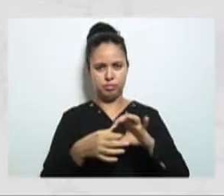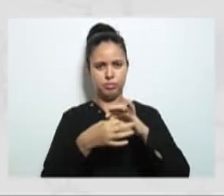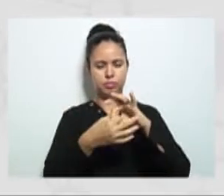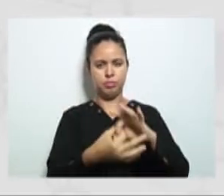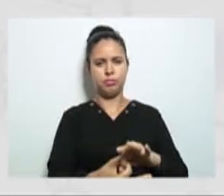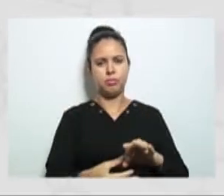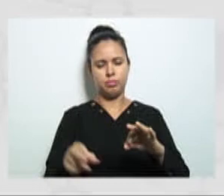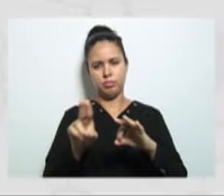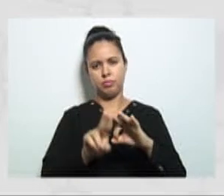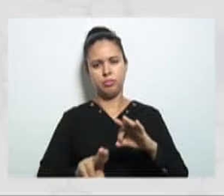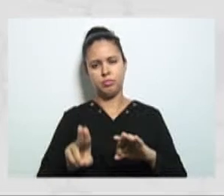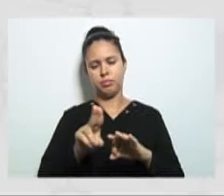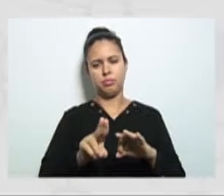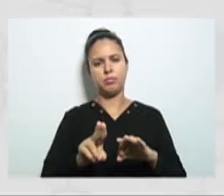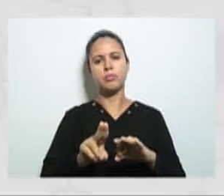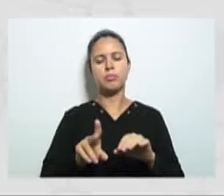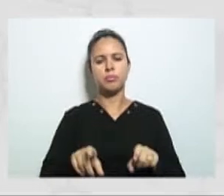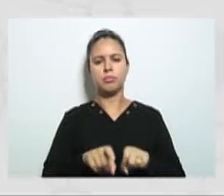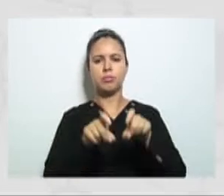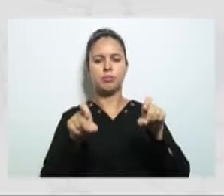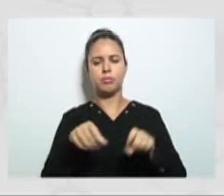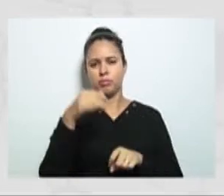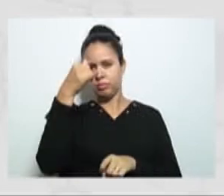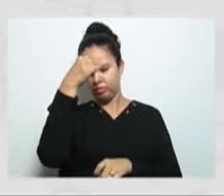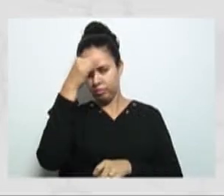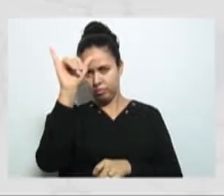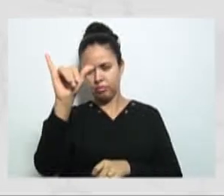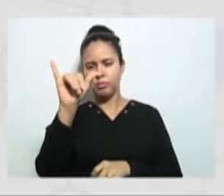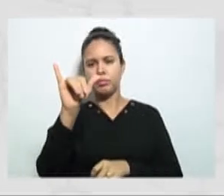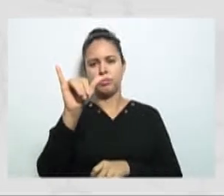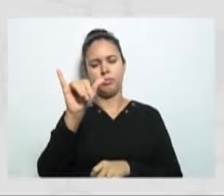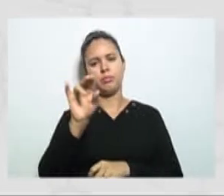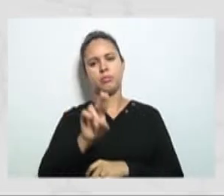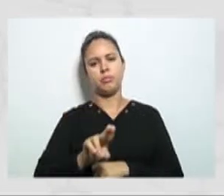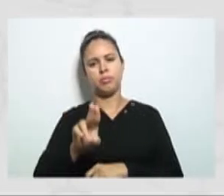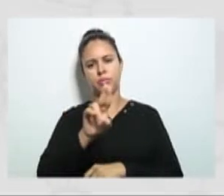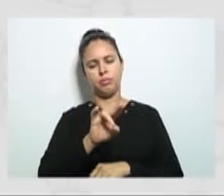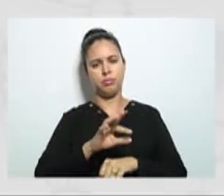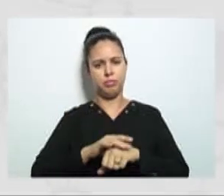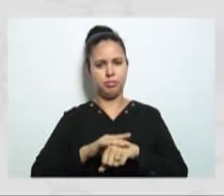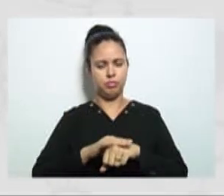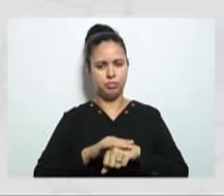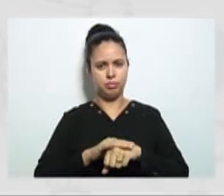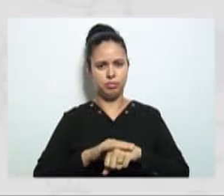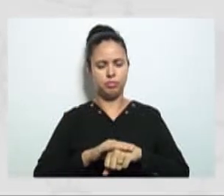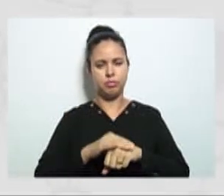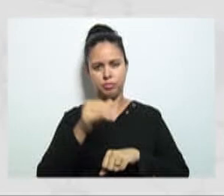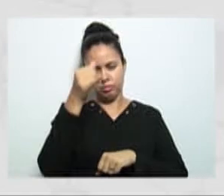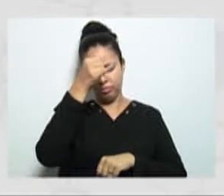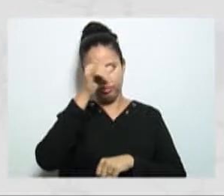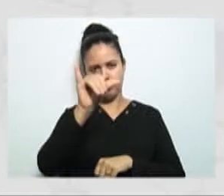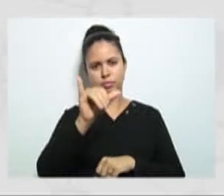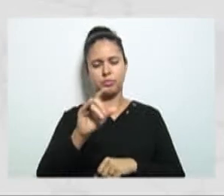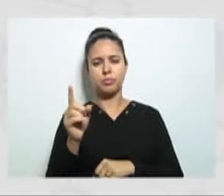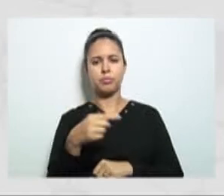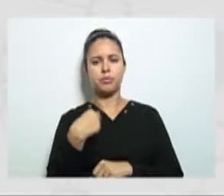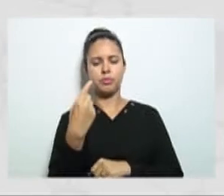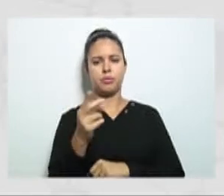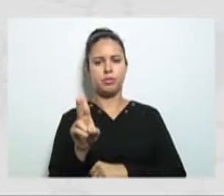de computadores porque evita que os usuários adoeçam devido ao uso incorreto destes equipamentos. Lembrando que nós,